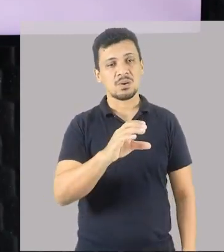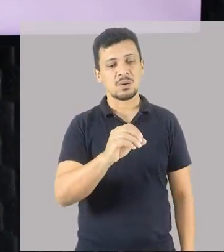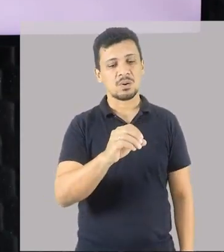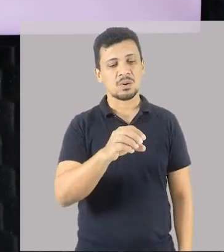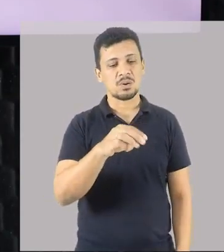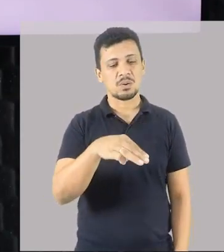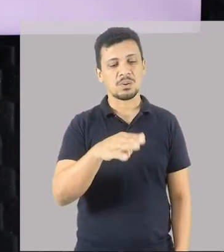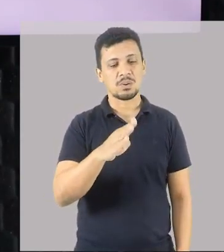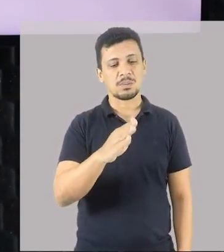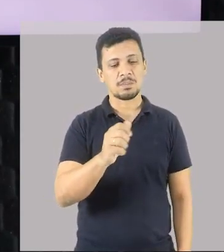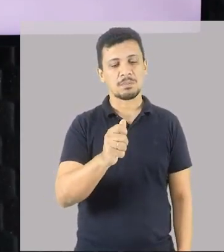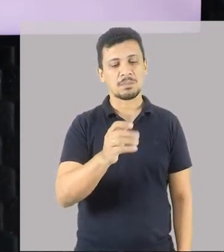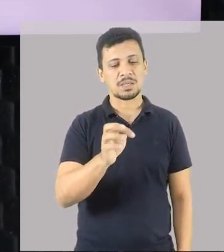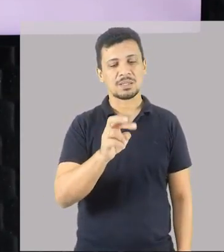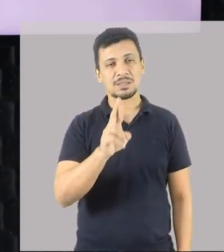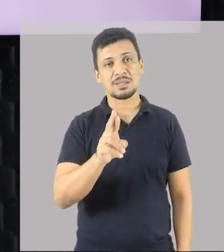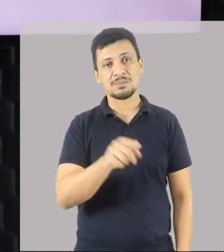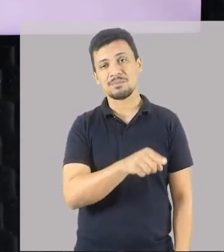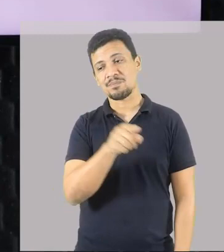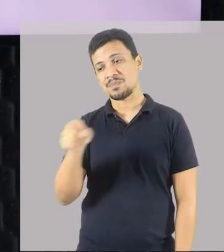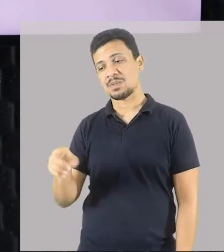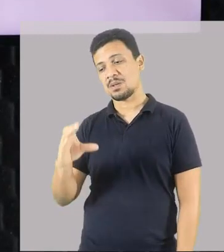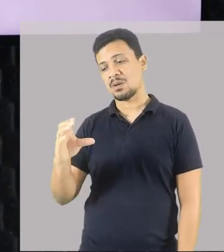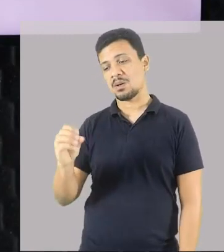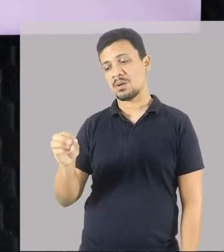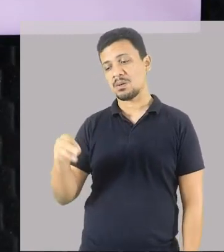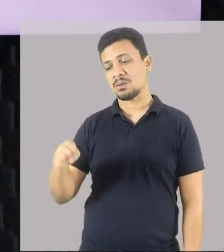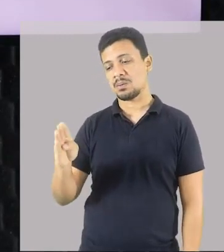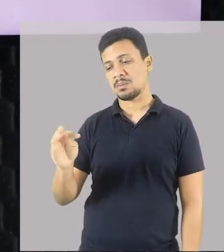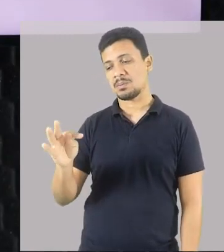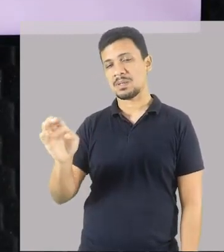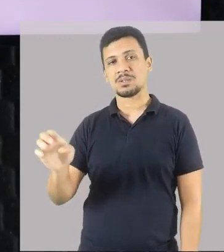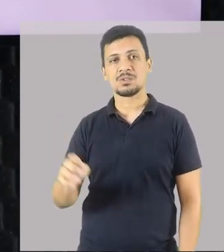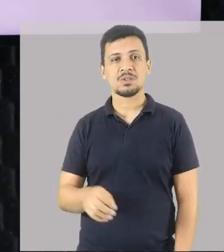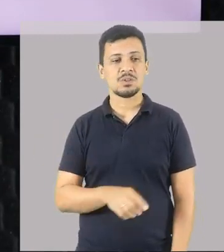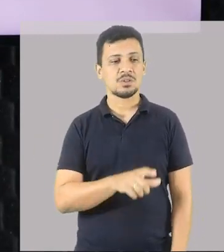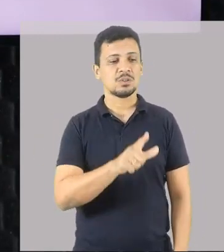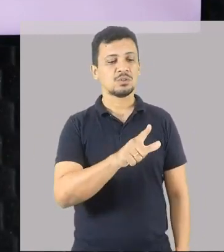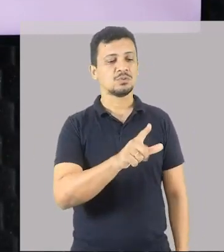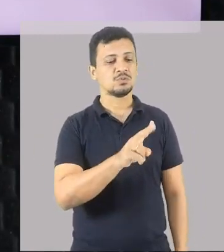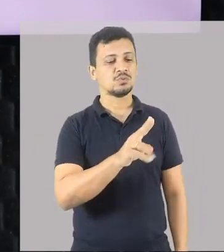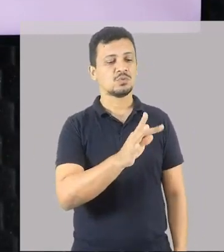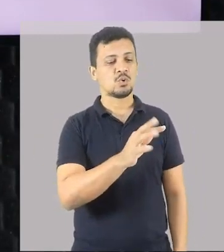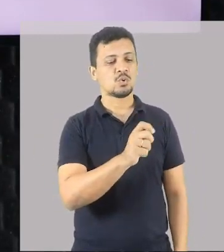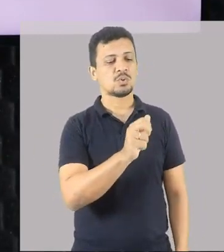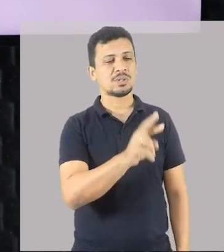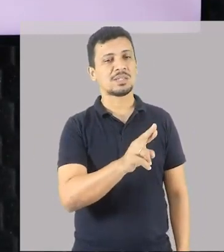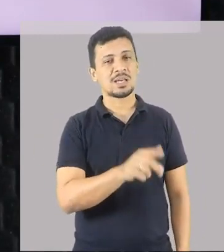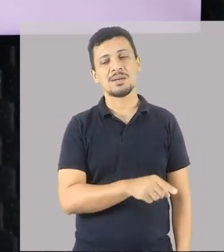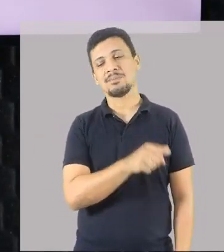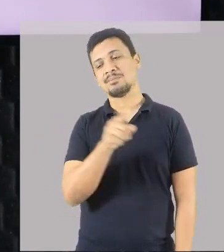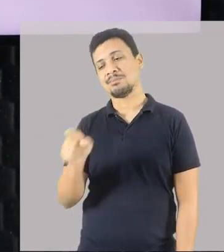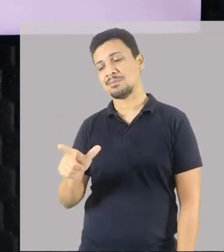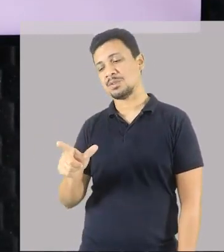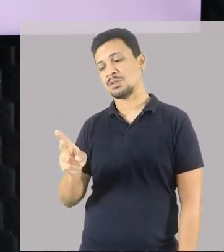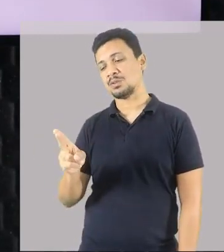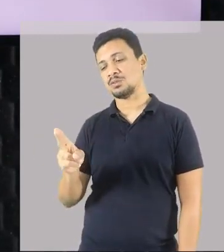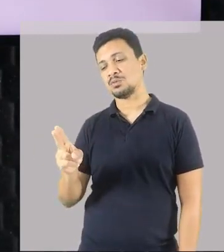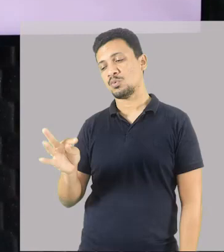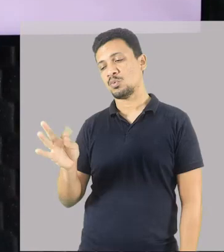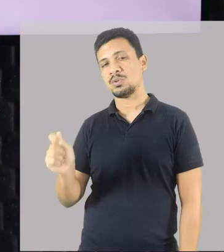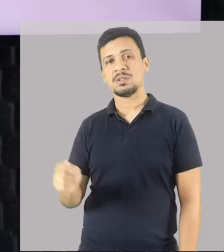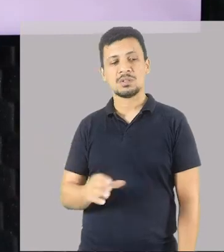formo combate. Com lutar, eu formo luta. Com chorar, eu formo choro. Então, isso aqui é o processo de